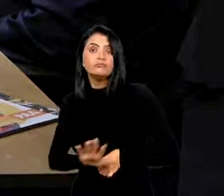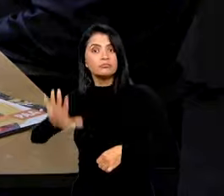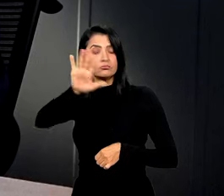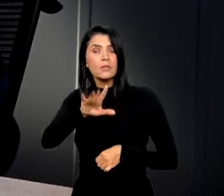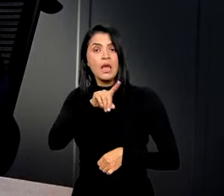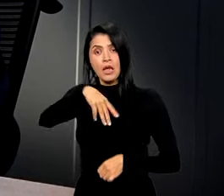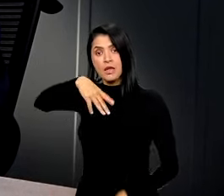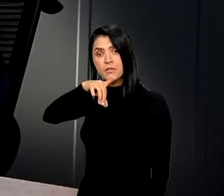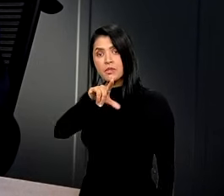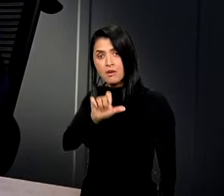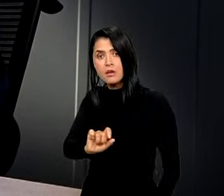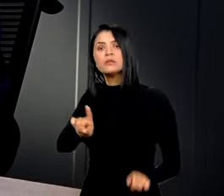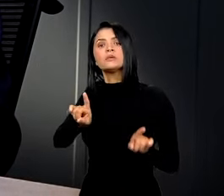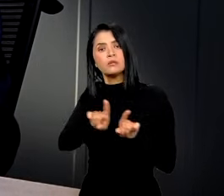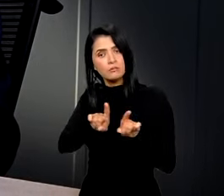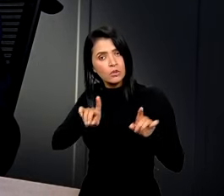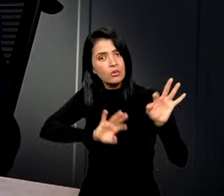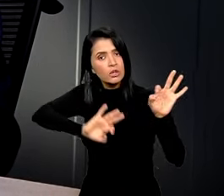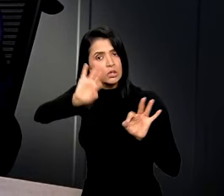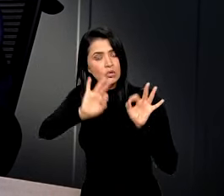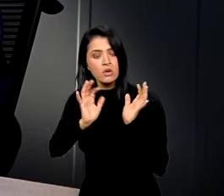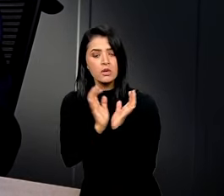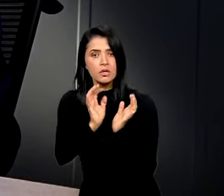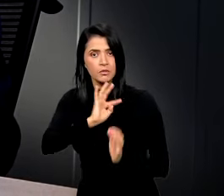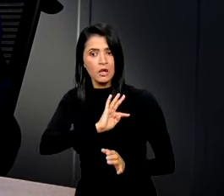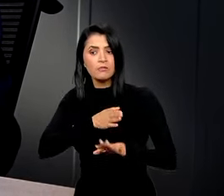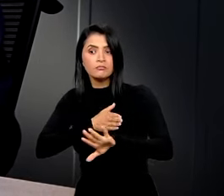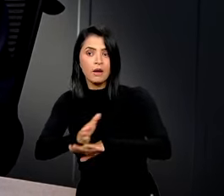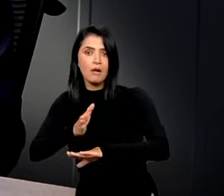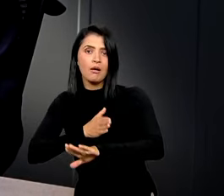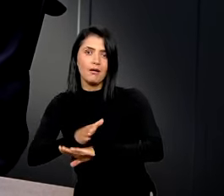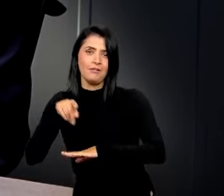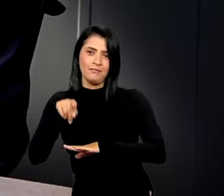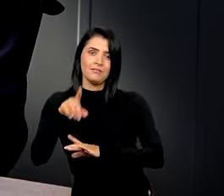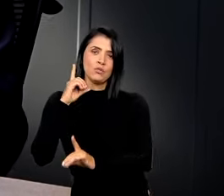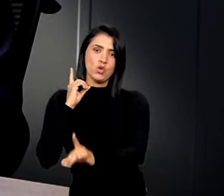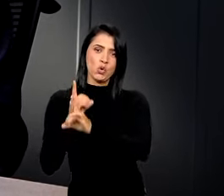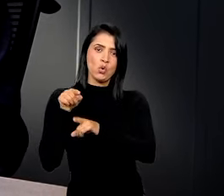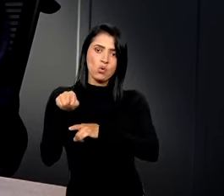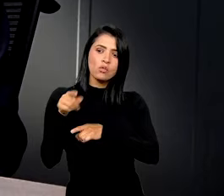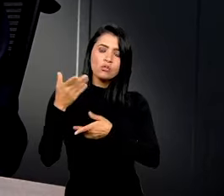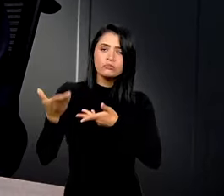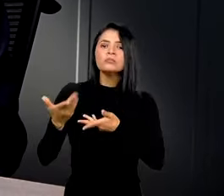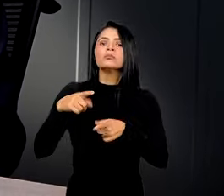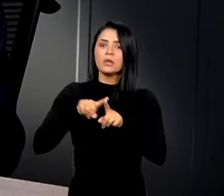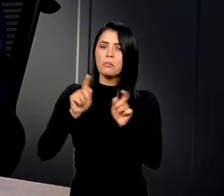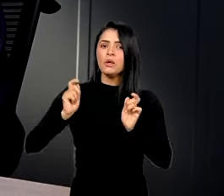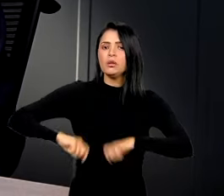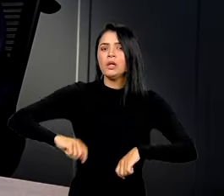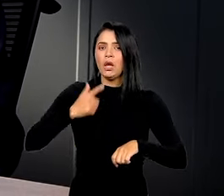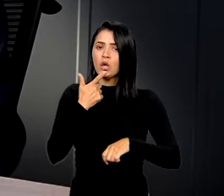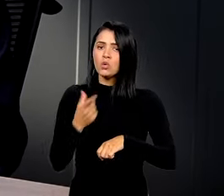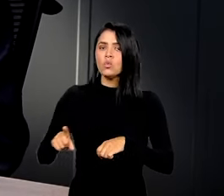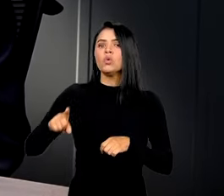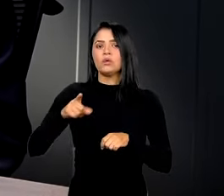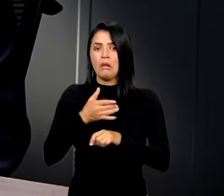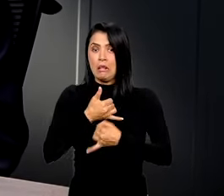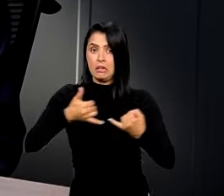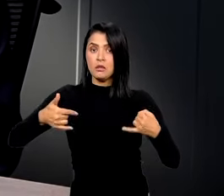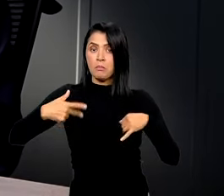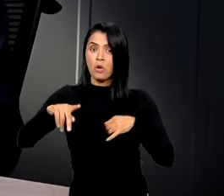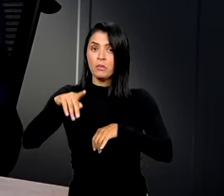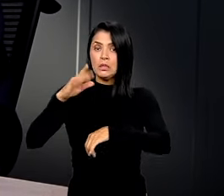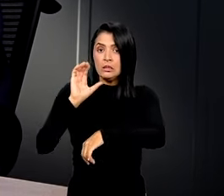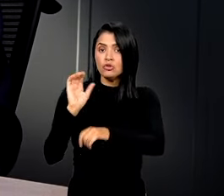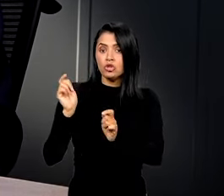disponibilizou equipes técnicas para participarem desses encontros, que também tem um elemento de capacitação e formação. Tivemos